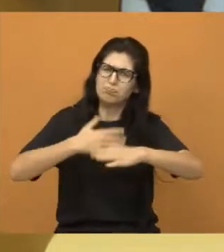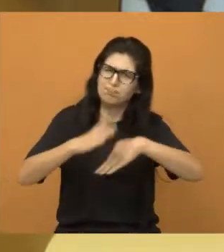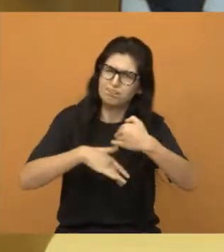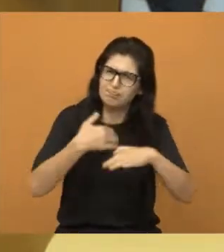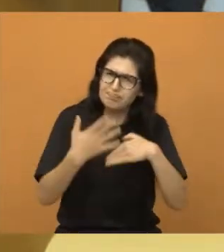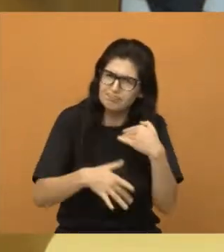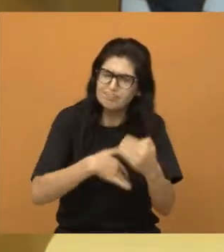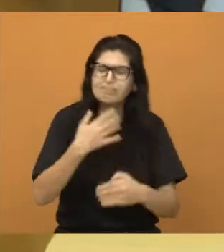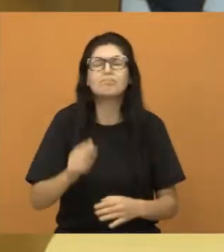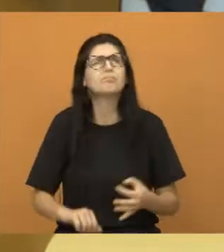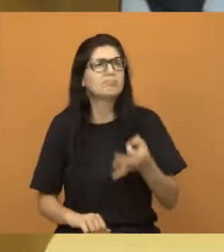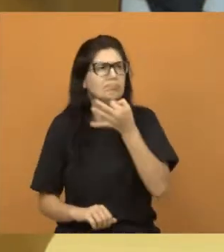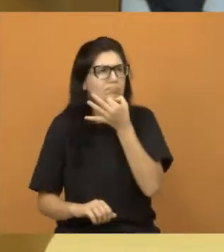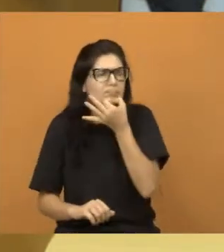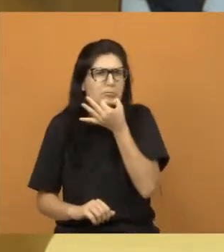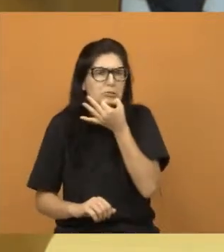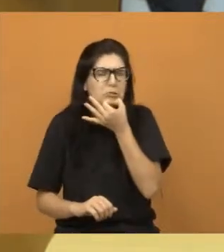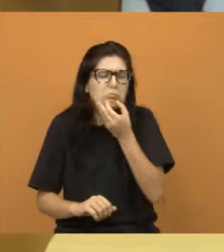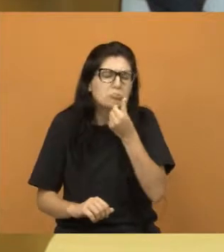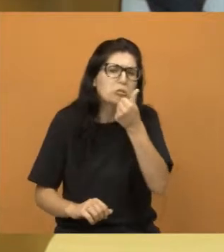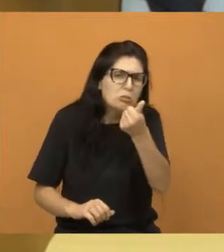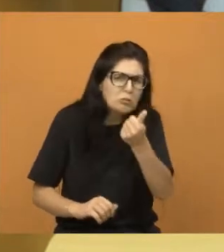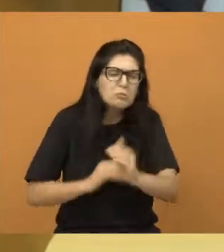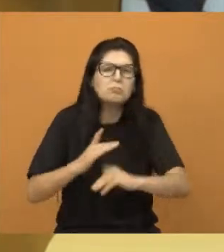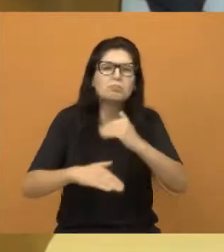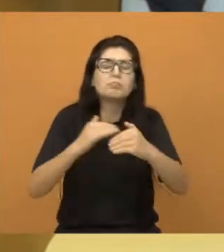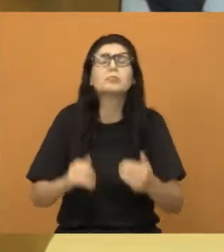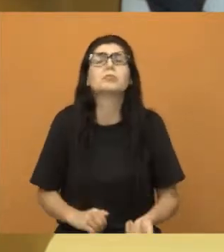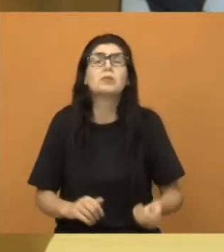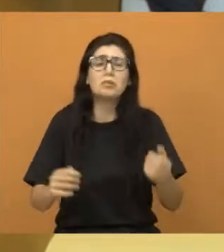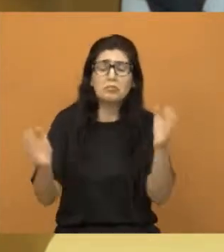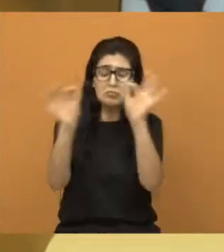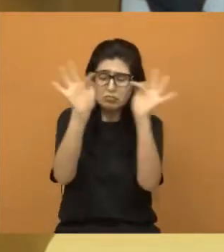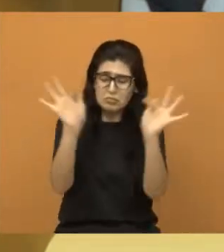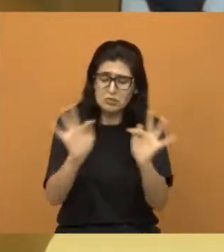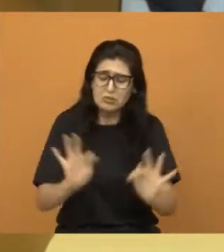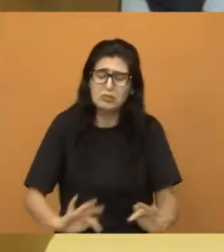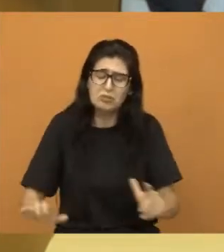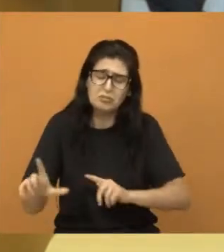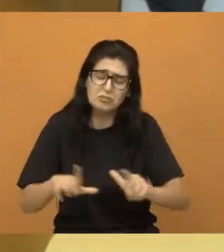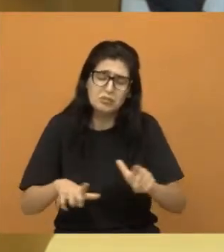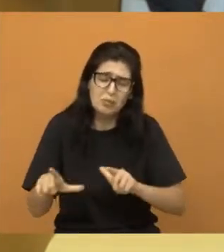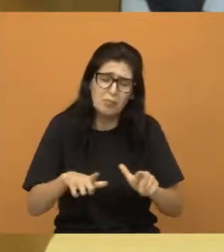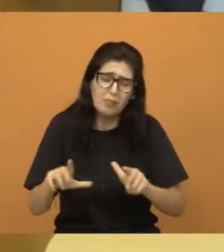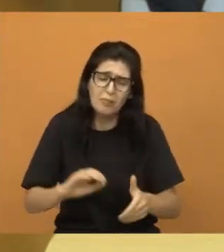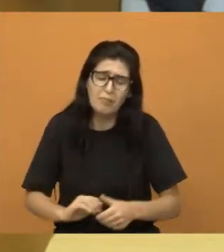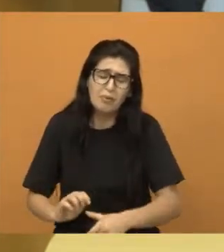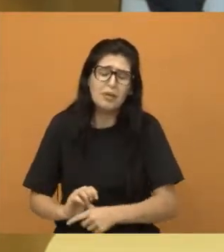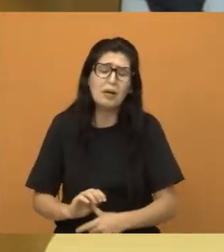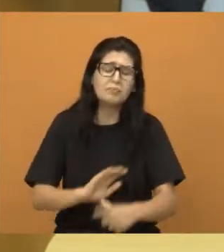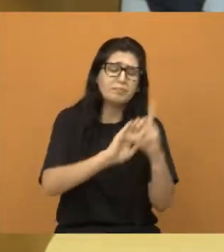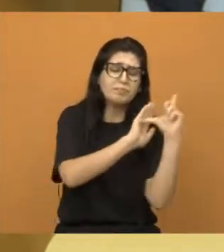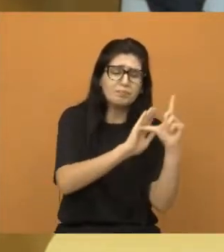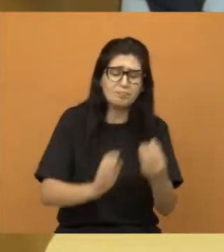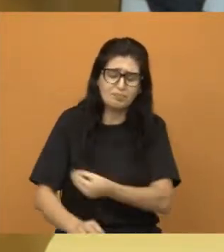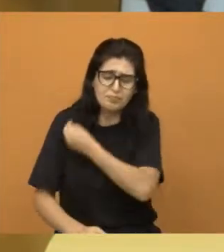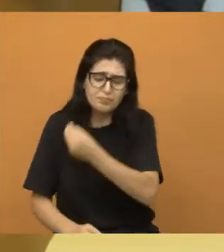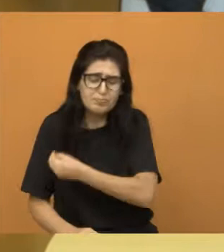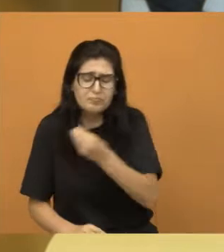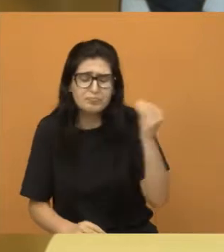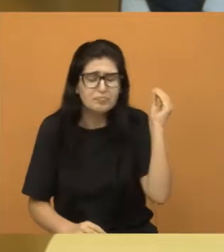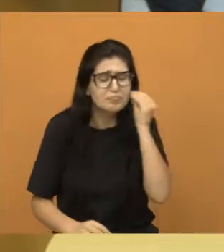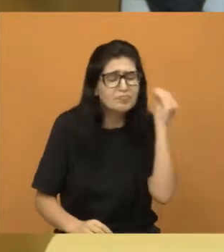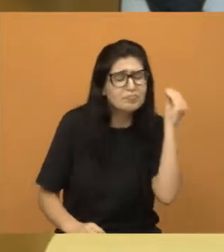tempo. Eu tive a felicidade de trabalhar como comissionado por algum tempo.